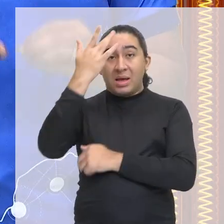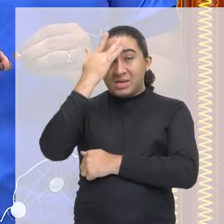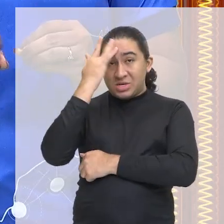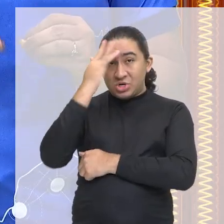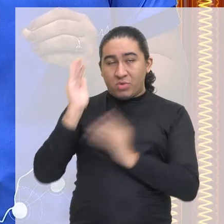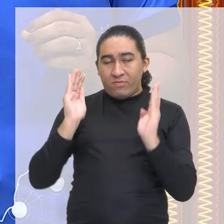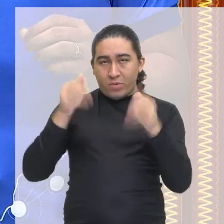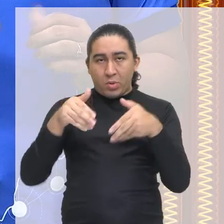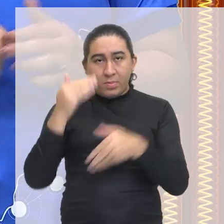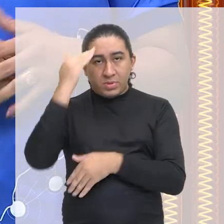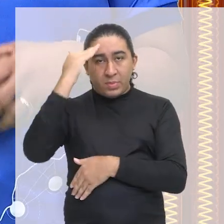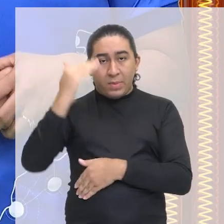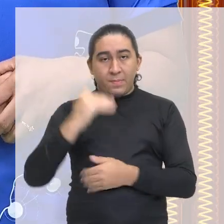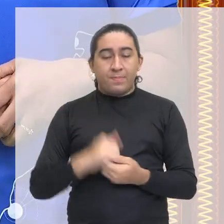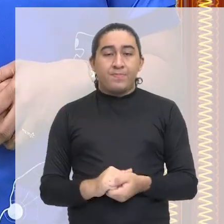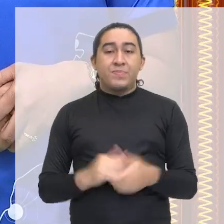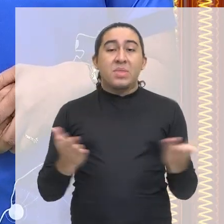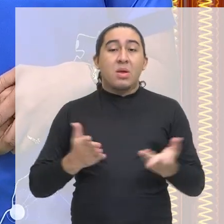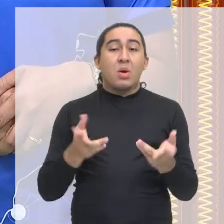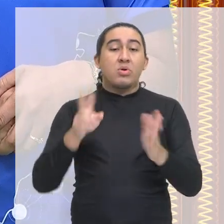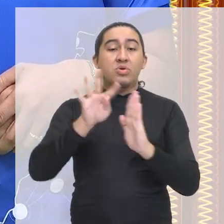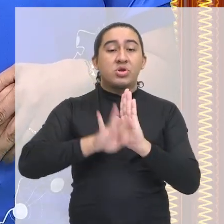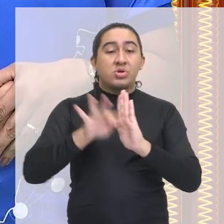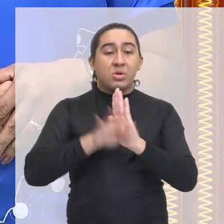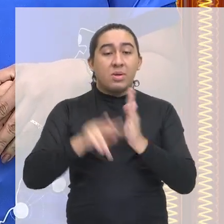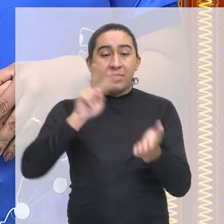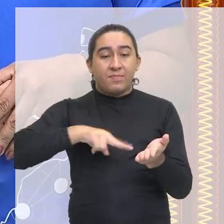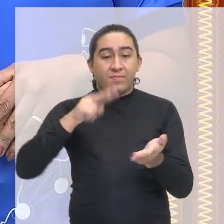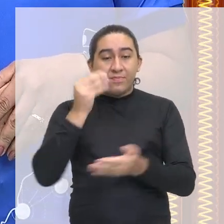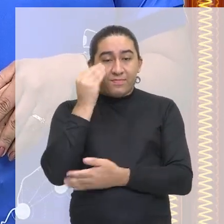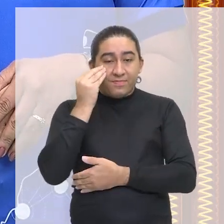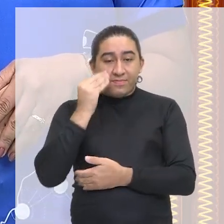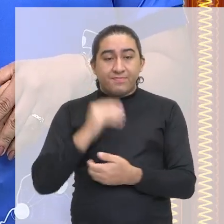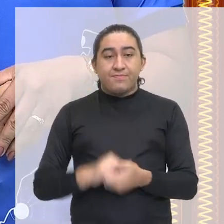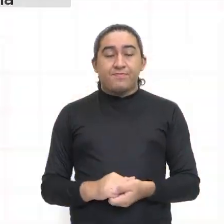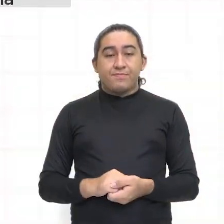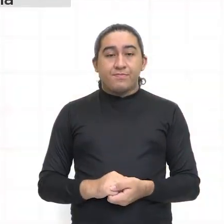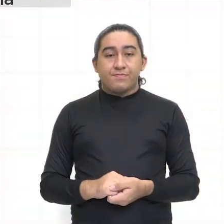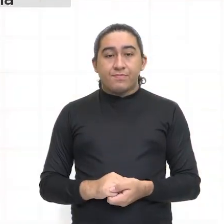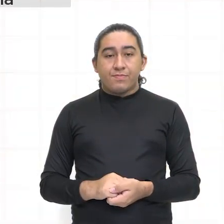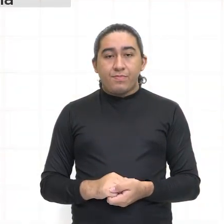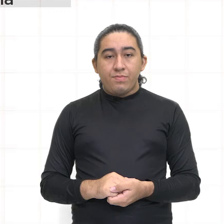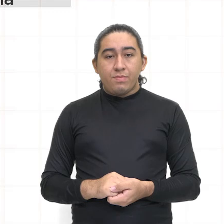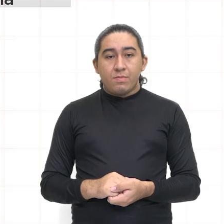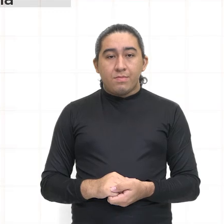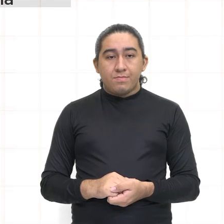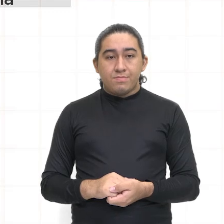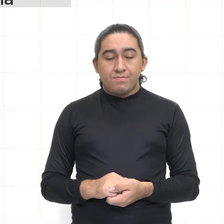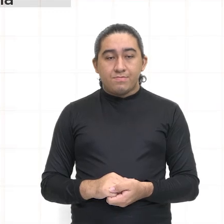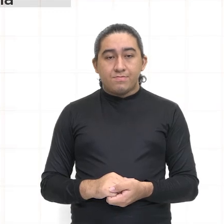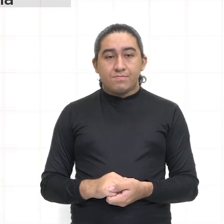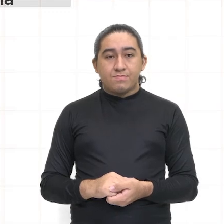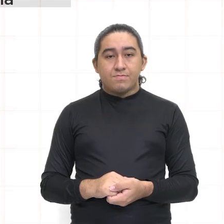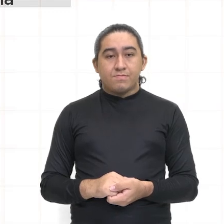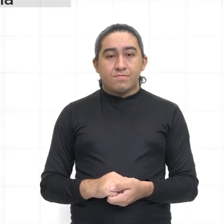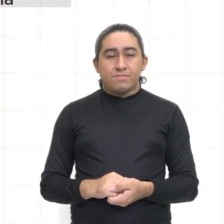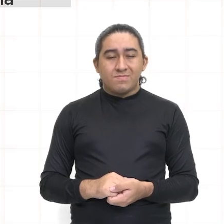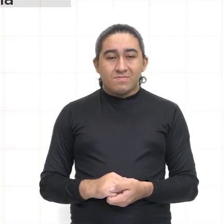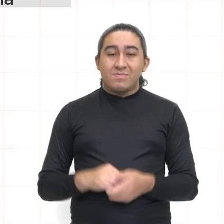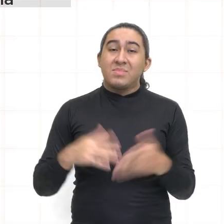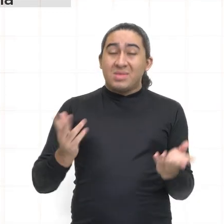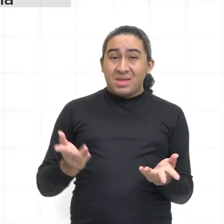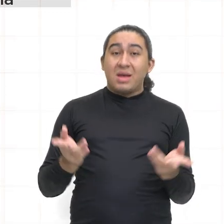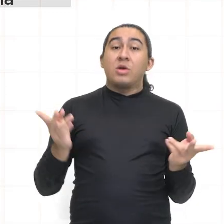especificamente da Índia. Vamos observar o que diz o nosso texto sobre descolonização da Índia. Vamos a ele.